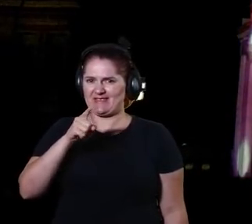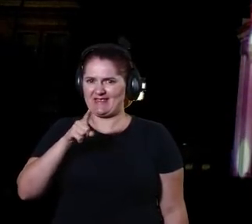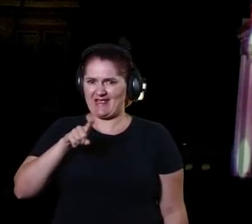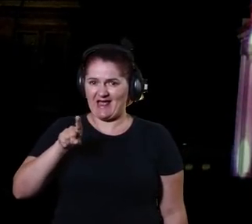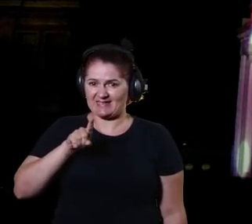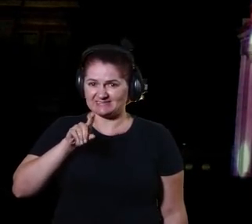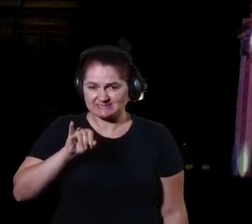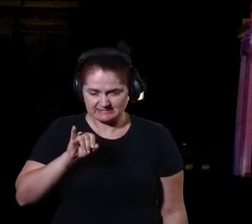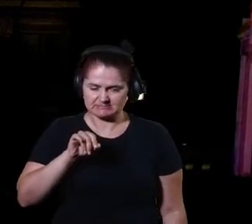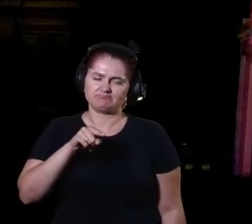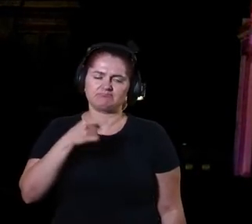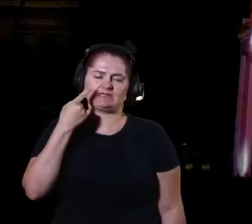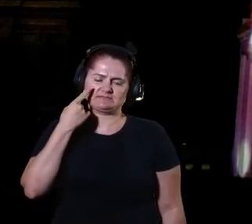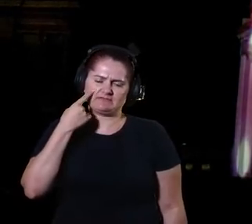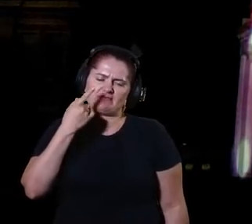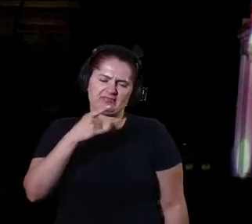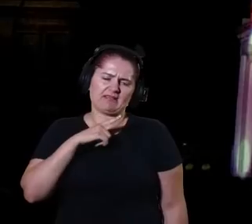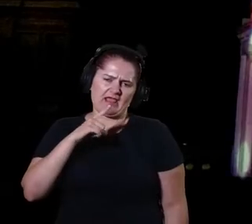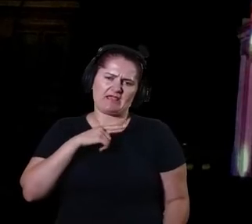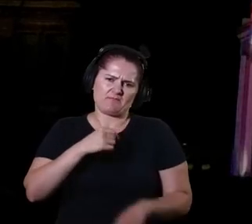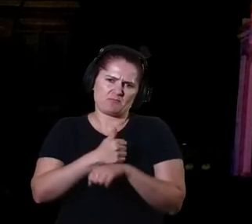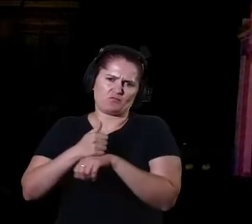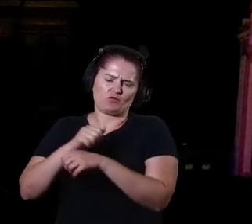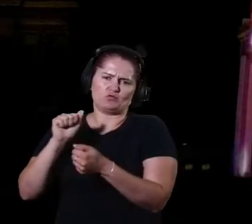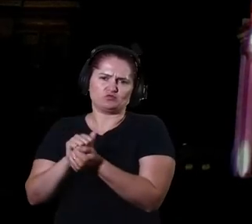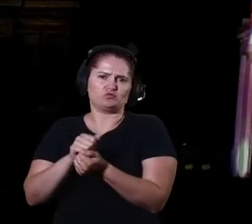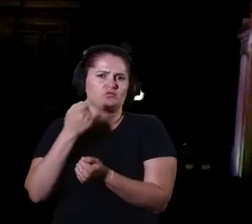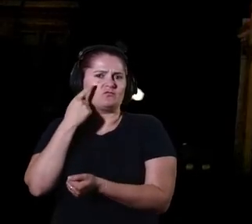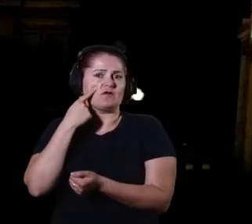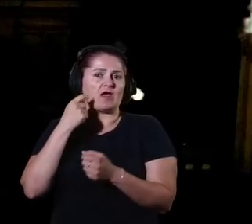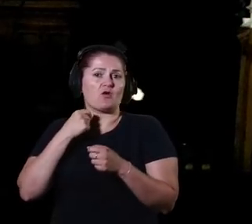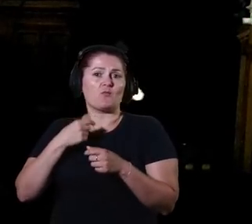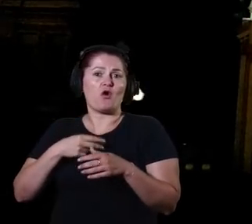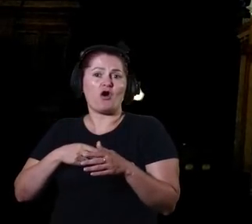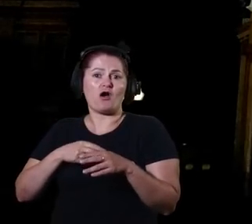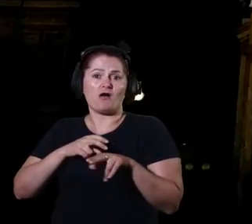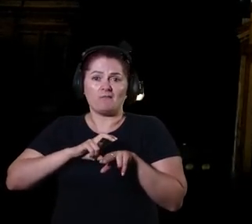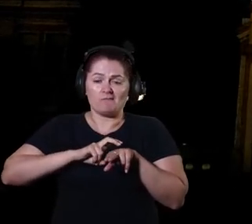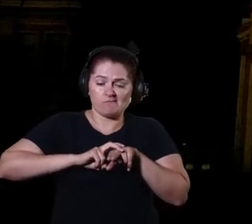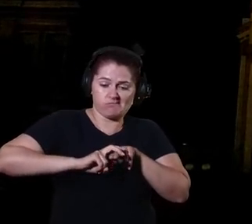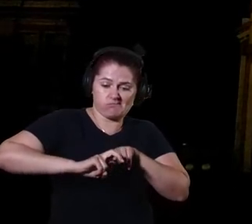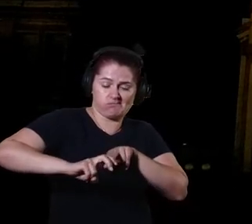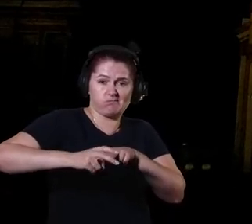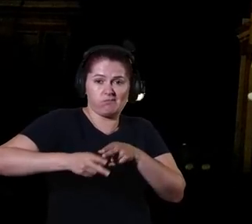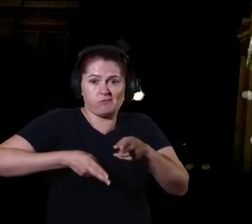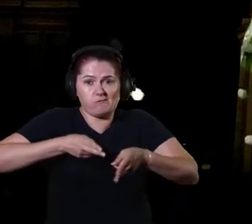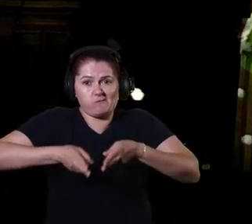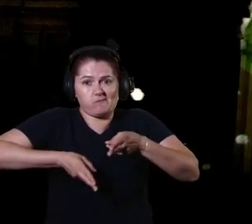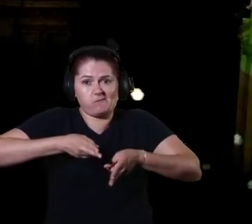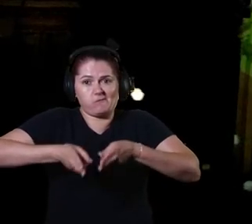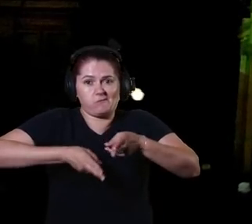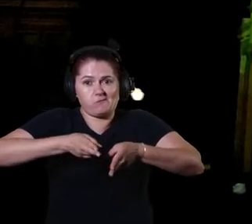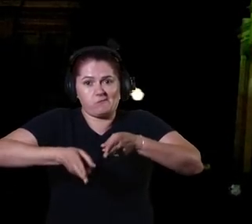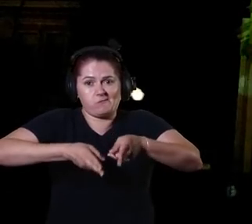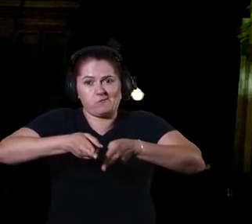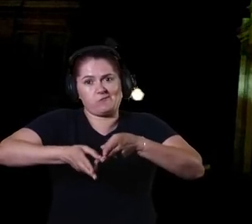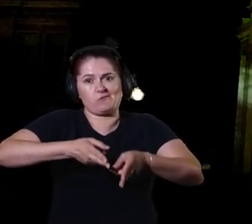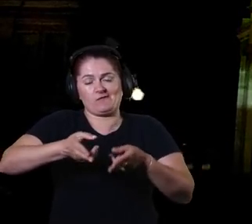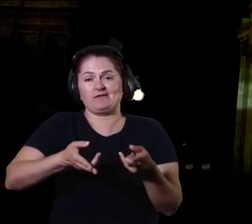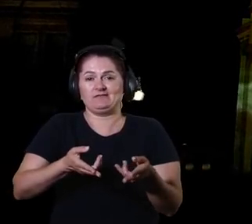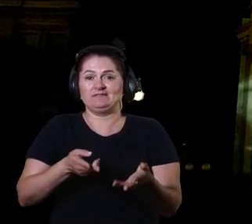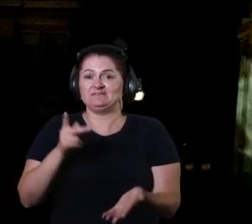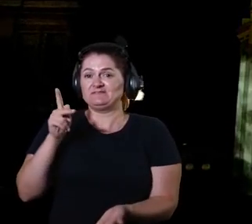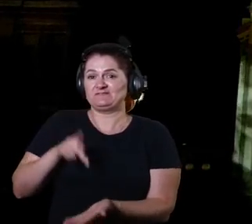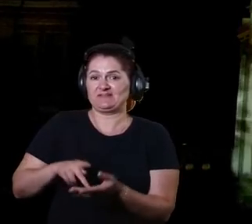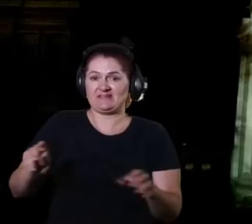para as pessoas essa experiência aí do famoso relógio. O trem chegando ali, ó. A Festa da Uva completou 100 anos, é uma